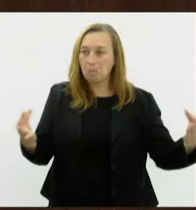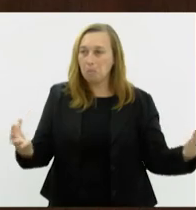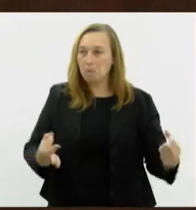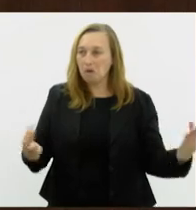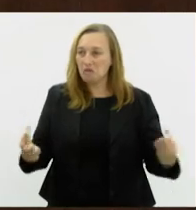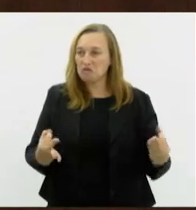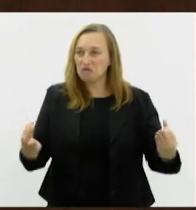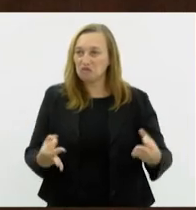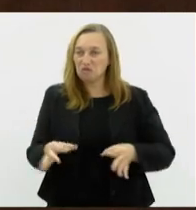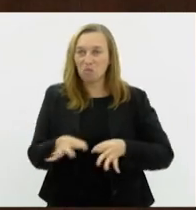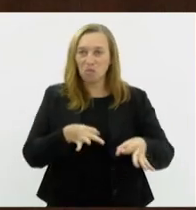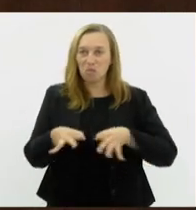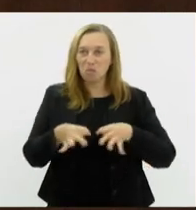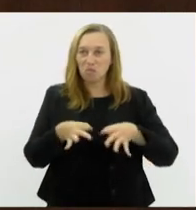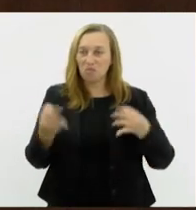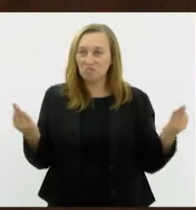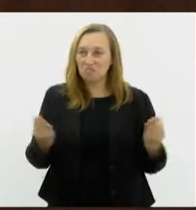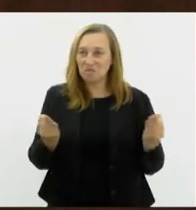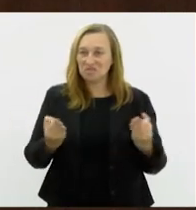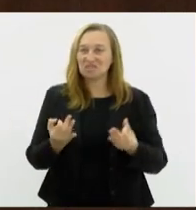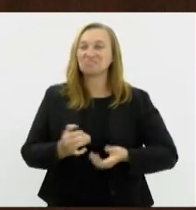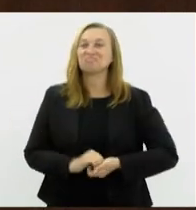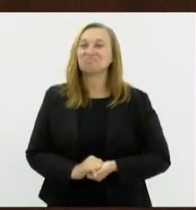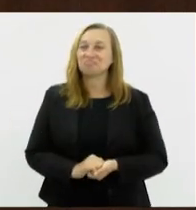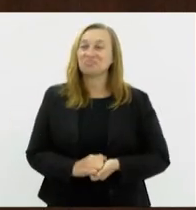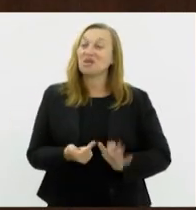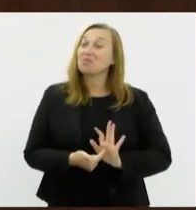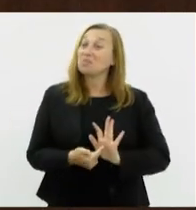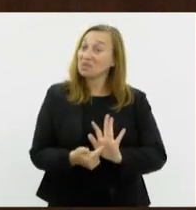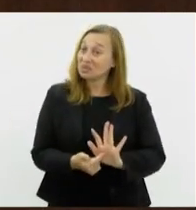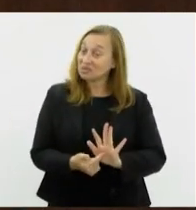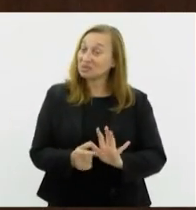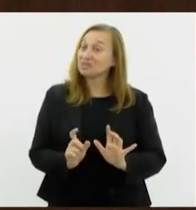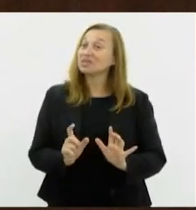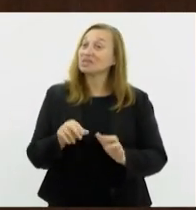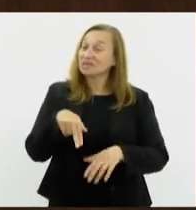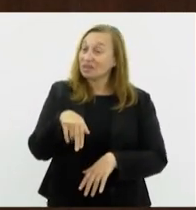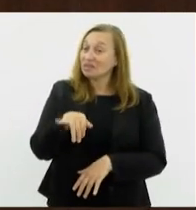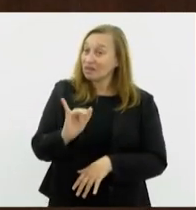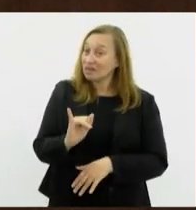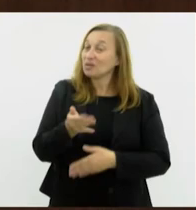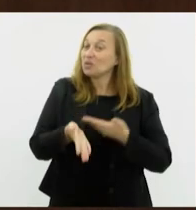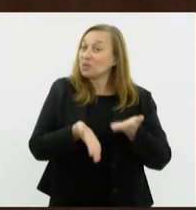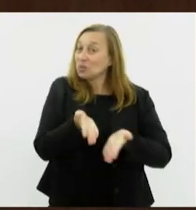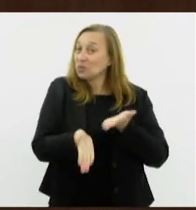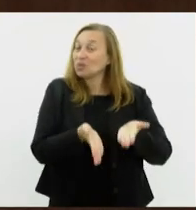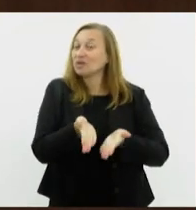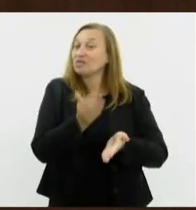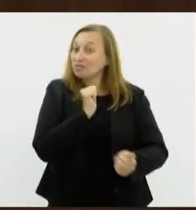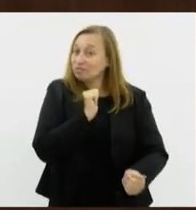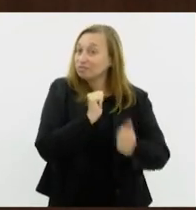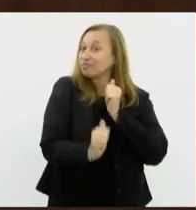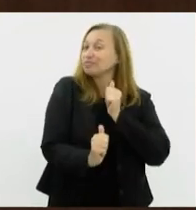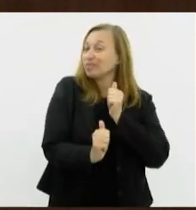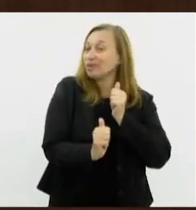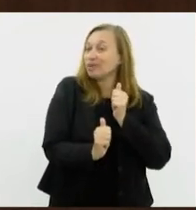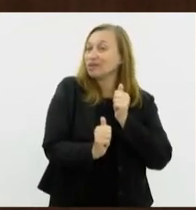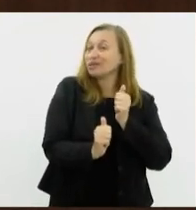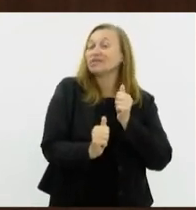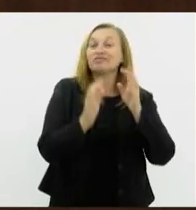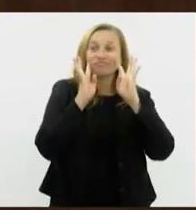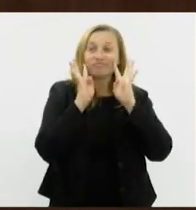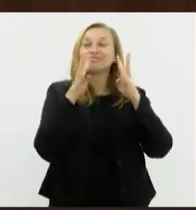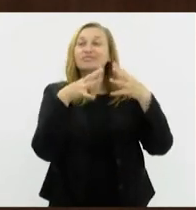uma organização impecável, mostrando que Nova Iguaçu cuida do futebol com muita